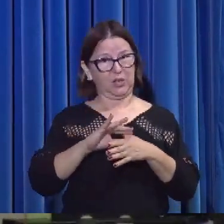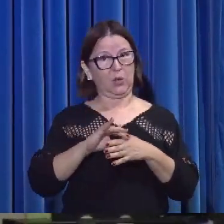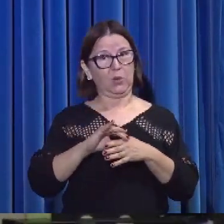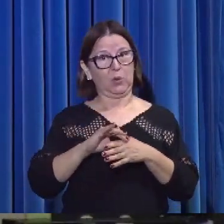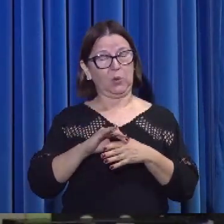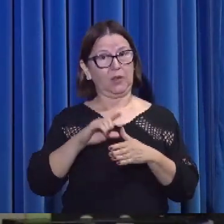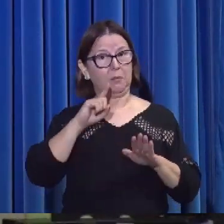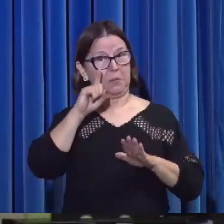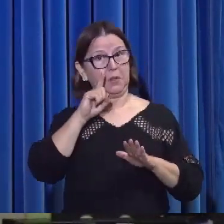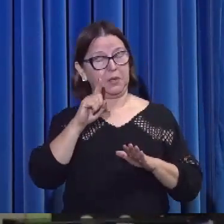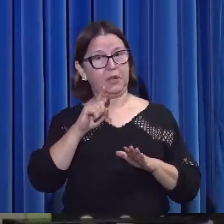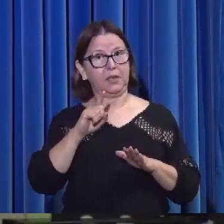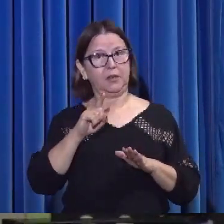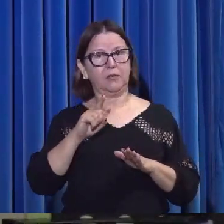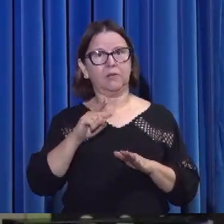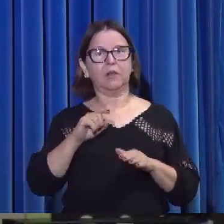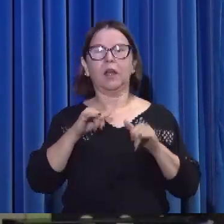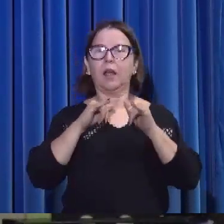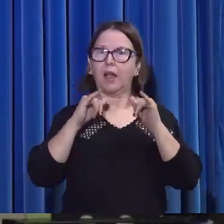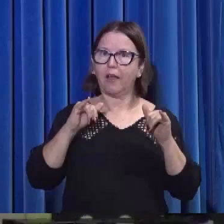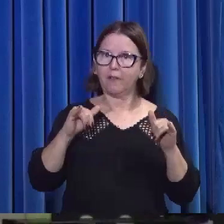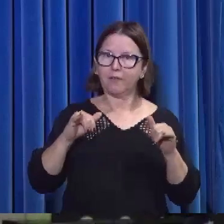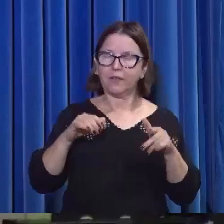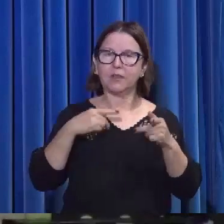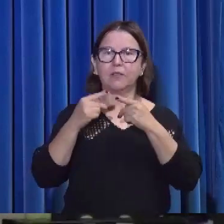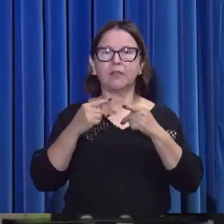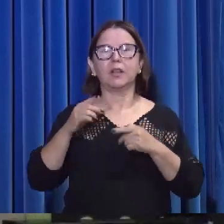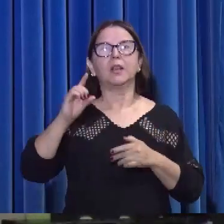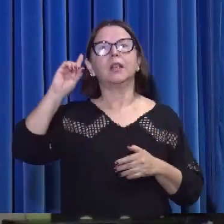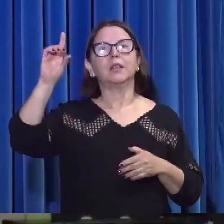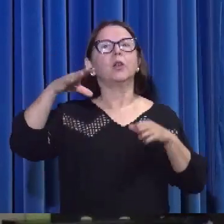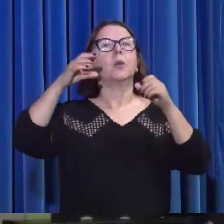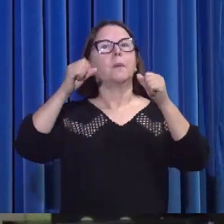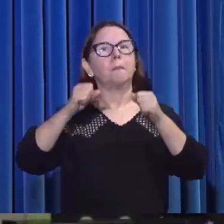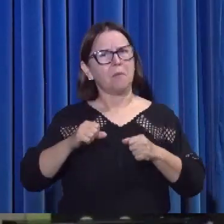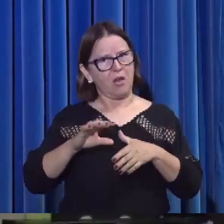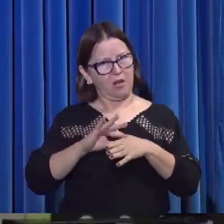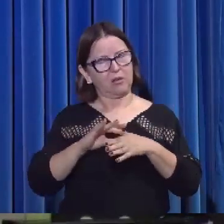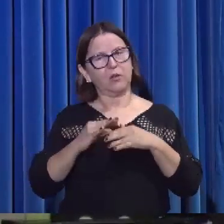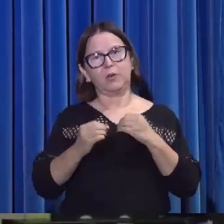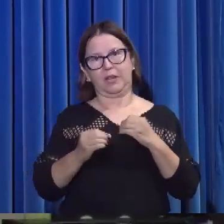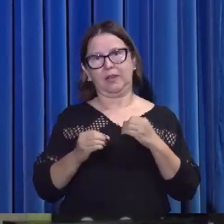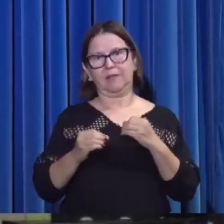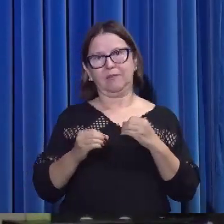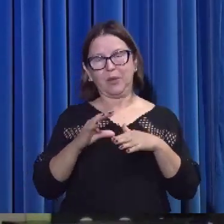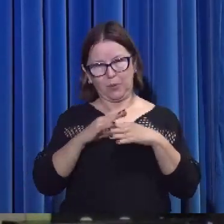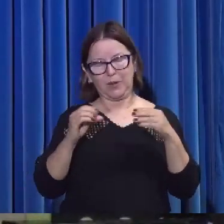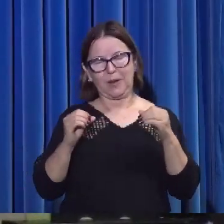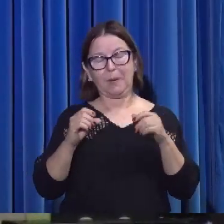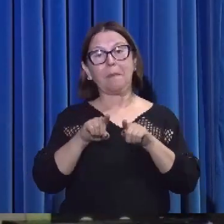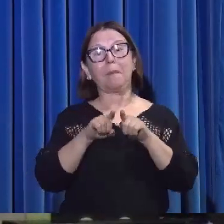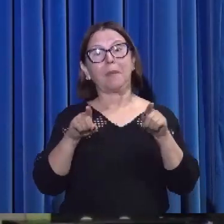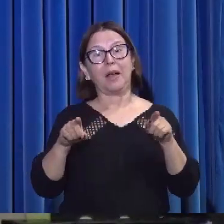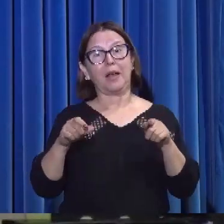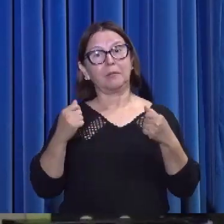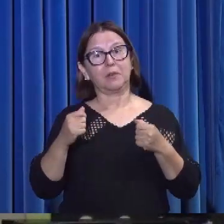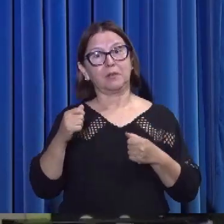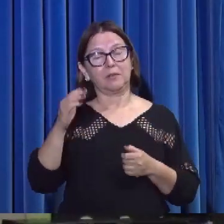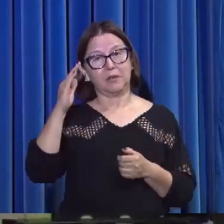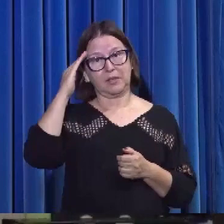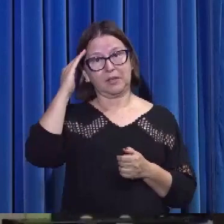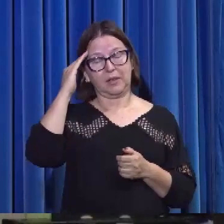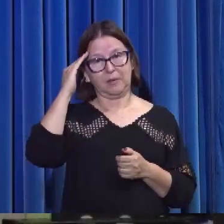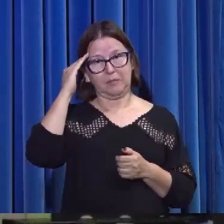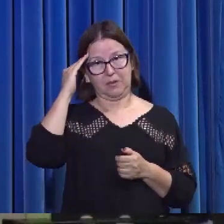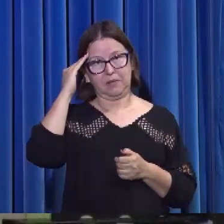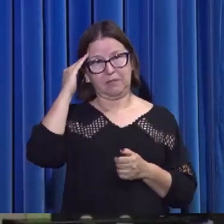Deus pode reverter, Deus pode curar, pode. Mas, fique sabendo. Que aí você vai colocar